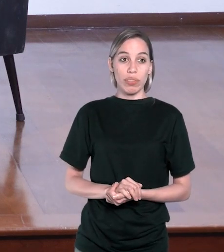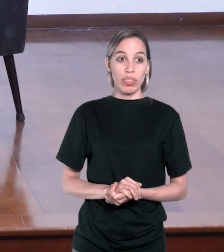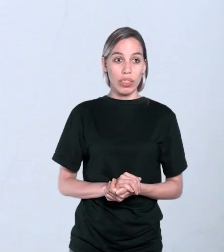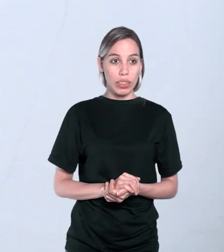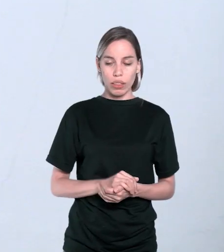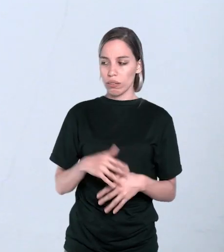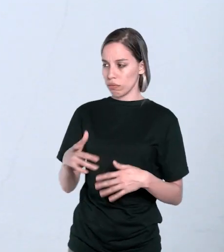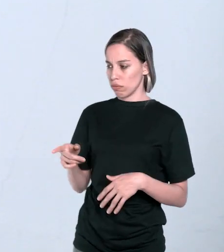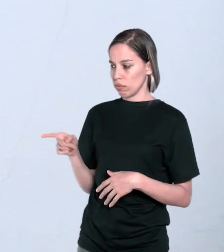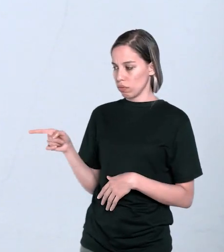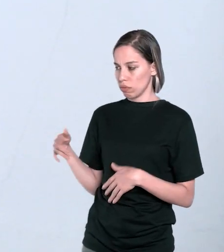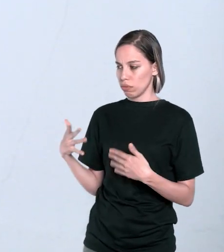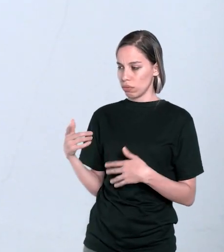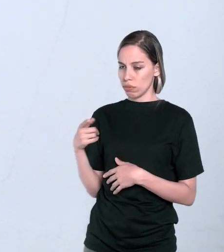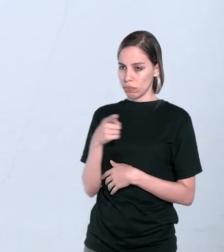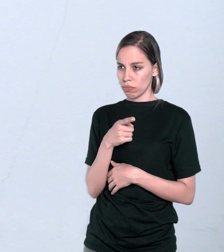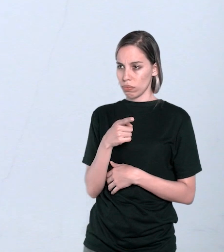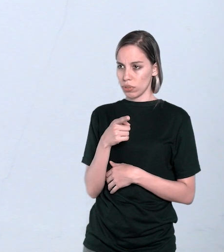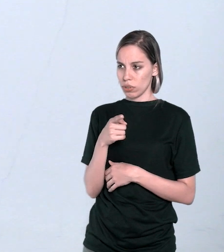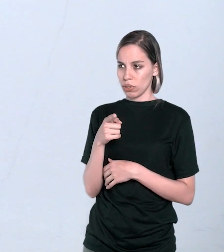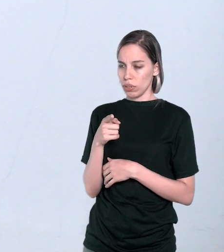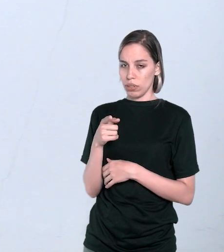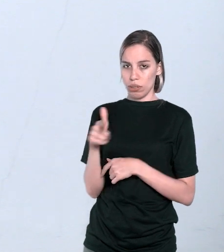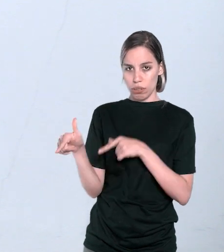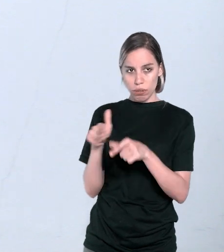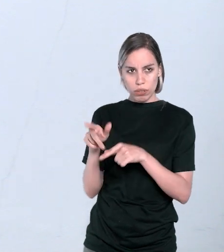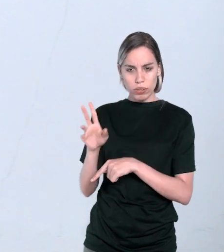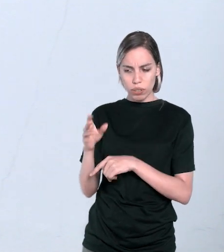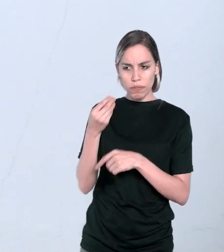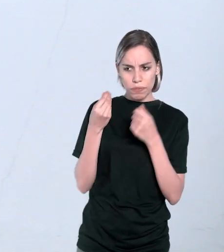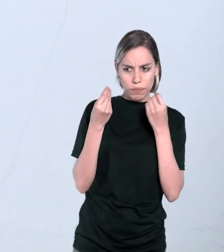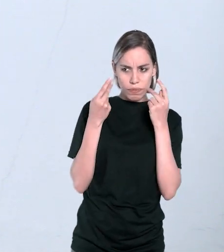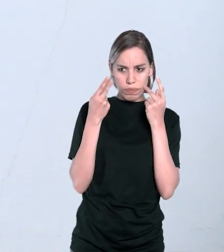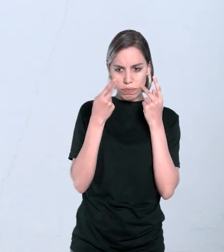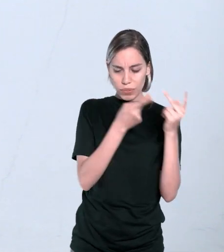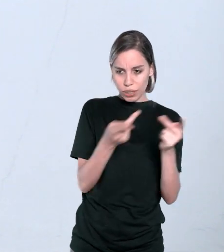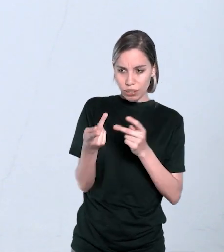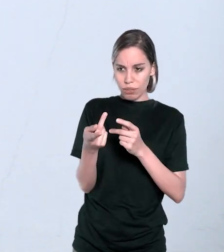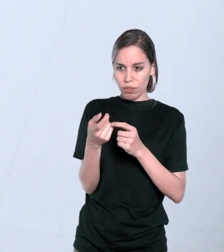de redação, né? Já era ali uma tentativa de transformar-se em uma